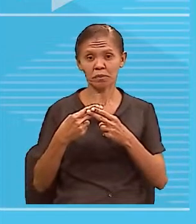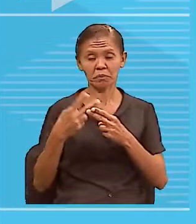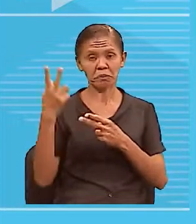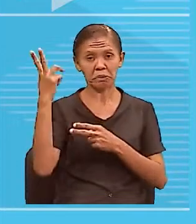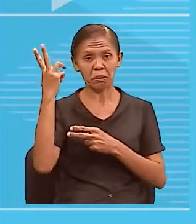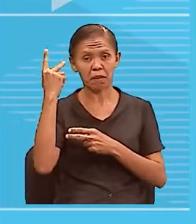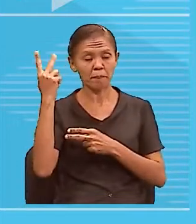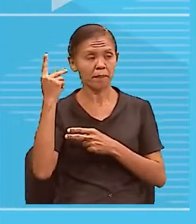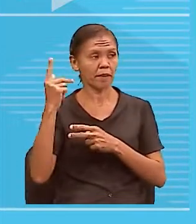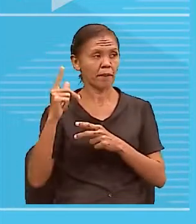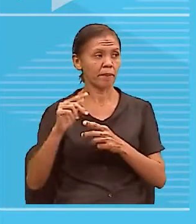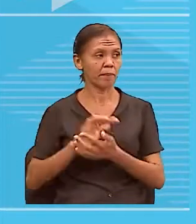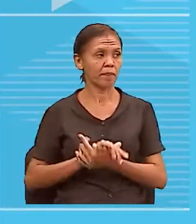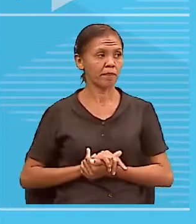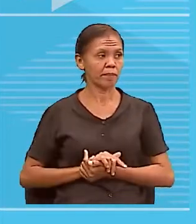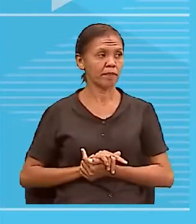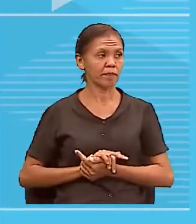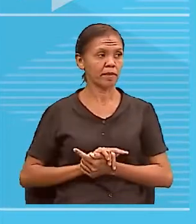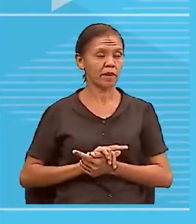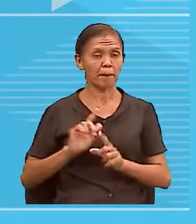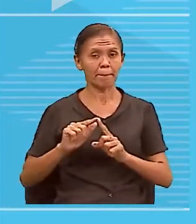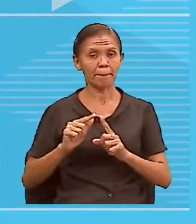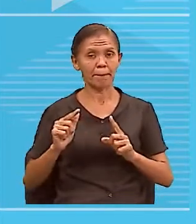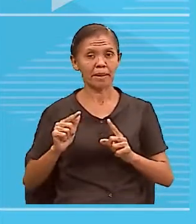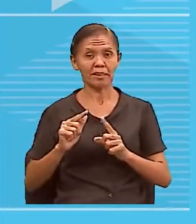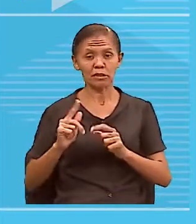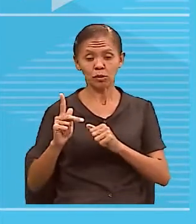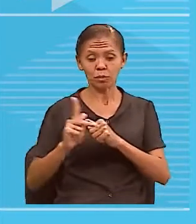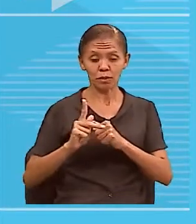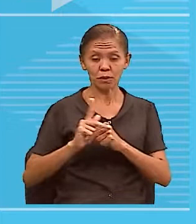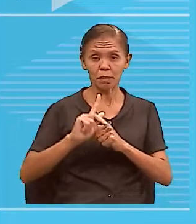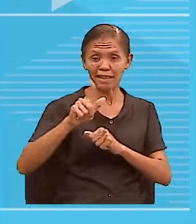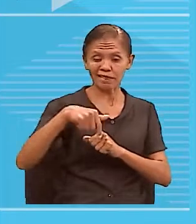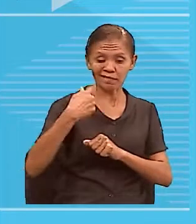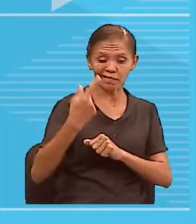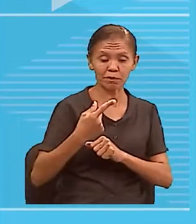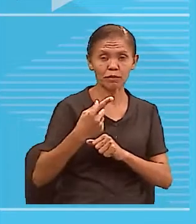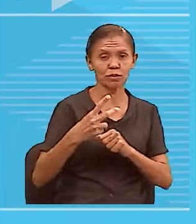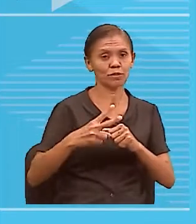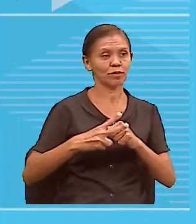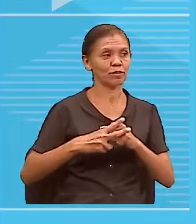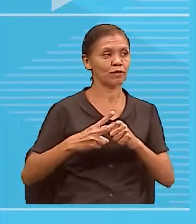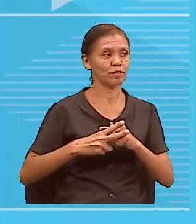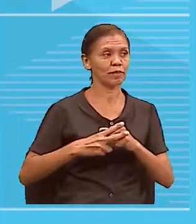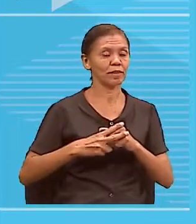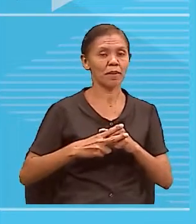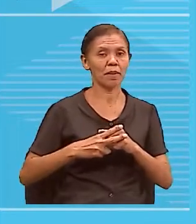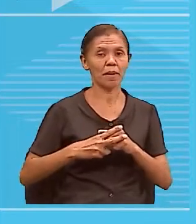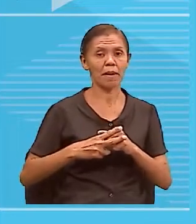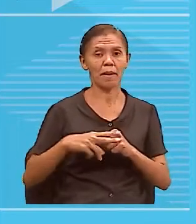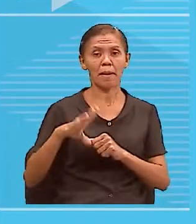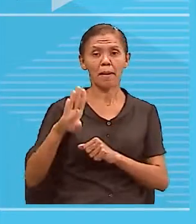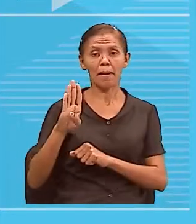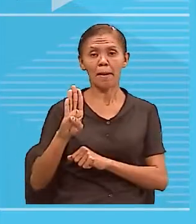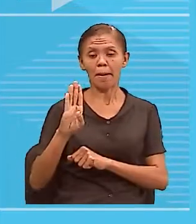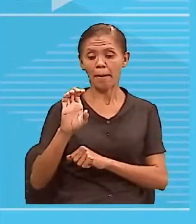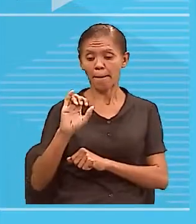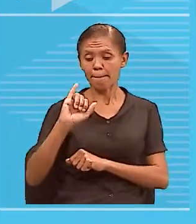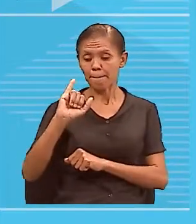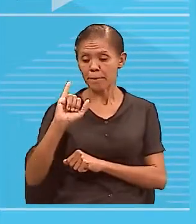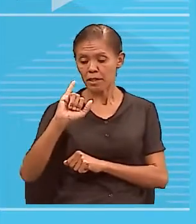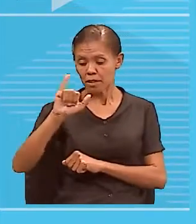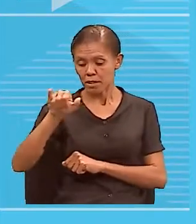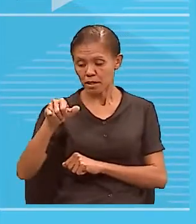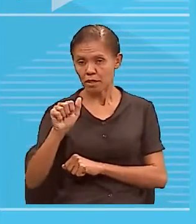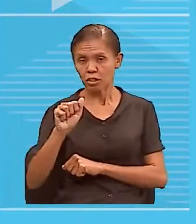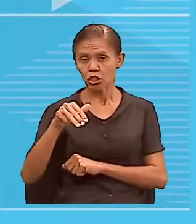gramática o pronome deve vir depois porque é imperativo afirmativo então é para ser beija me beija minha